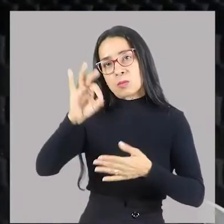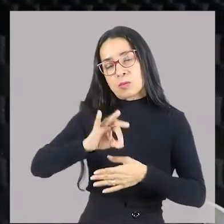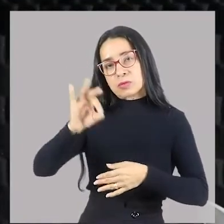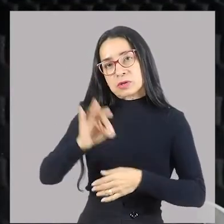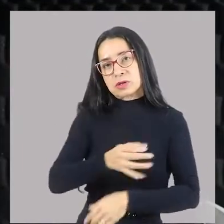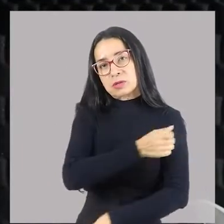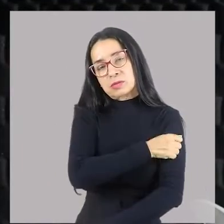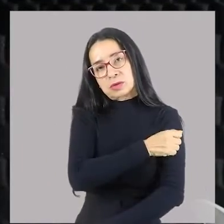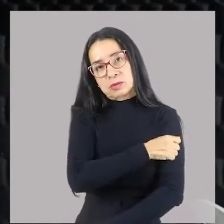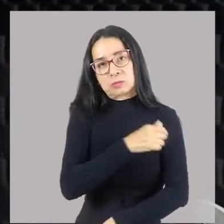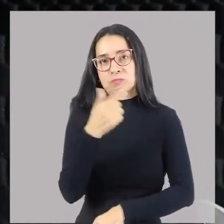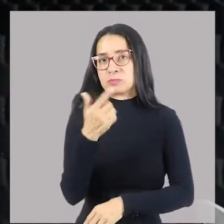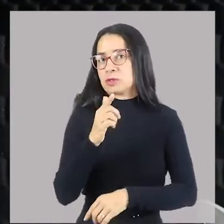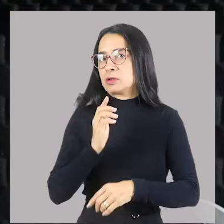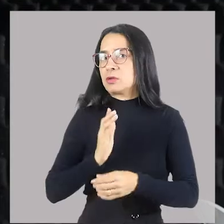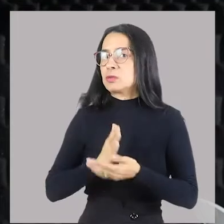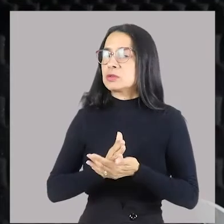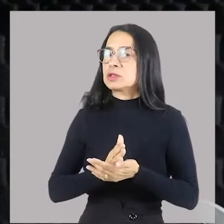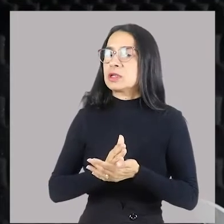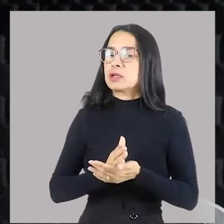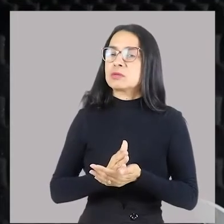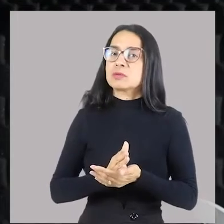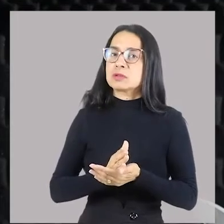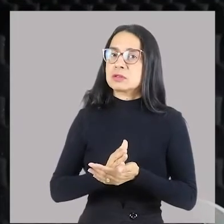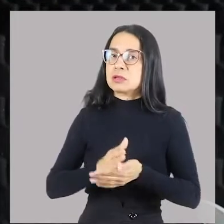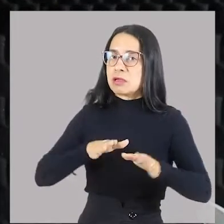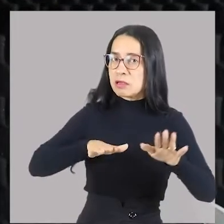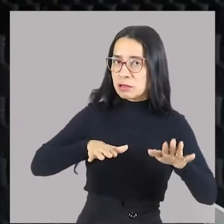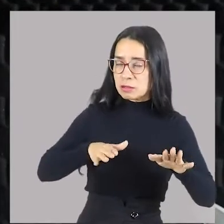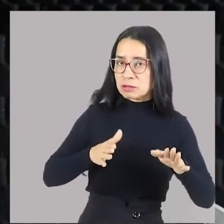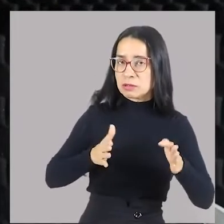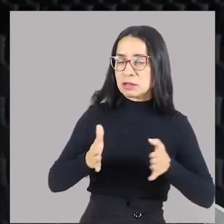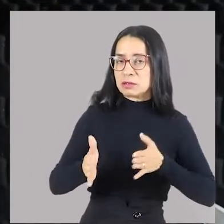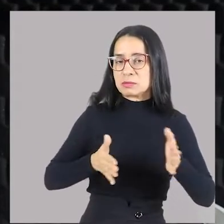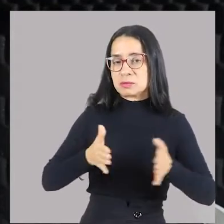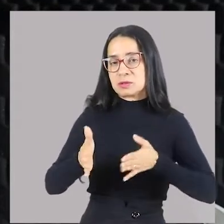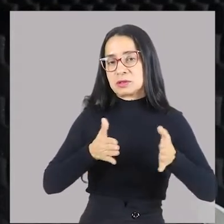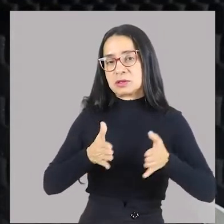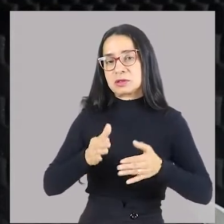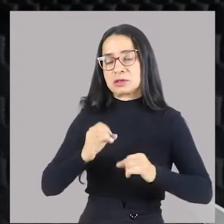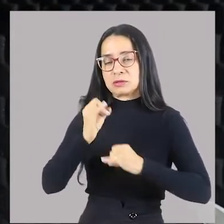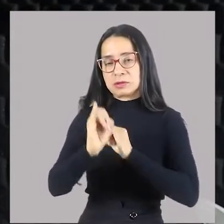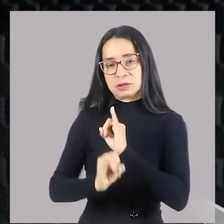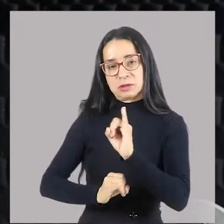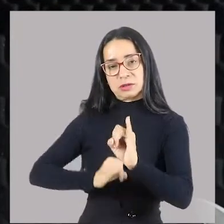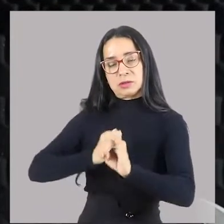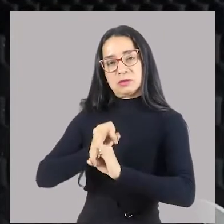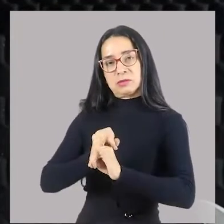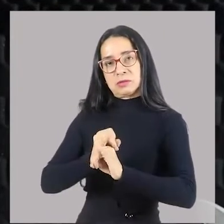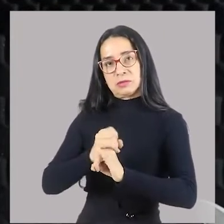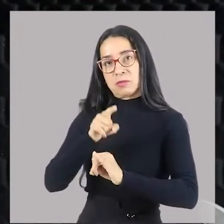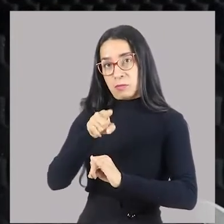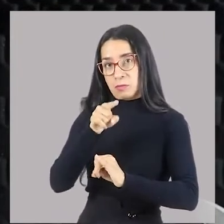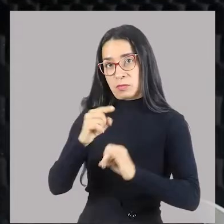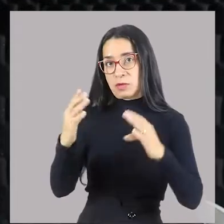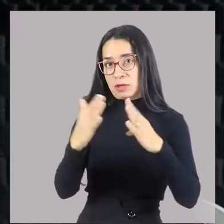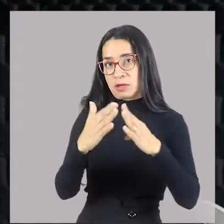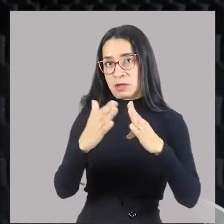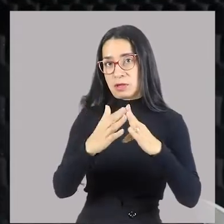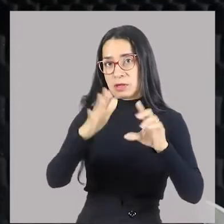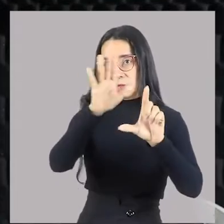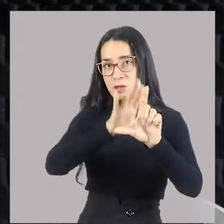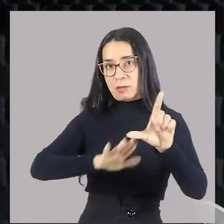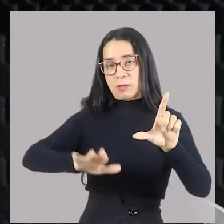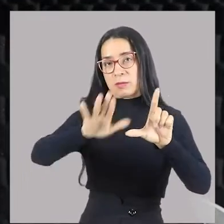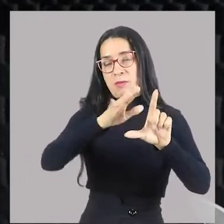tem acesso à internet. Isso não é o caso, você que está em casa, na plataforma Gonçalves Dias,